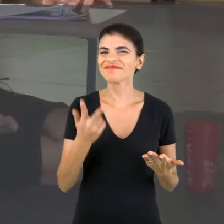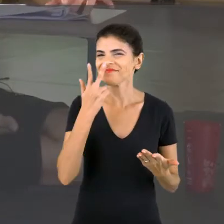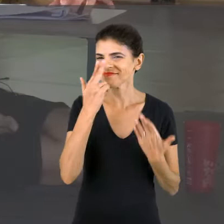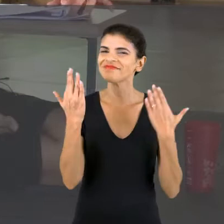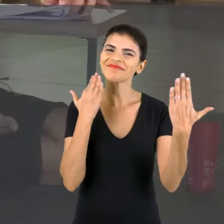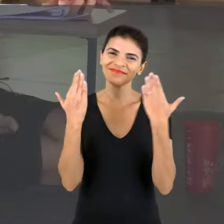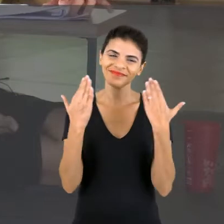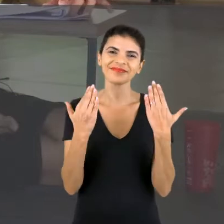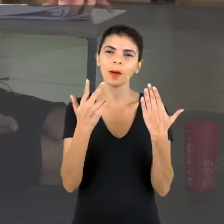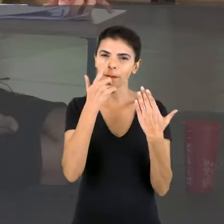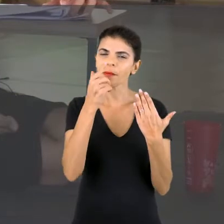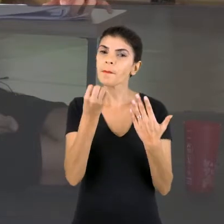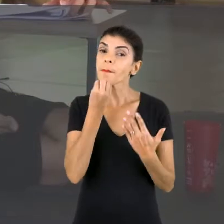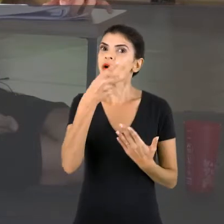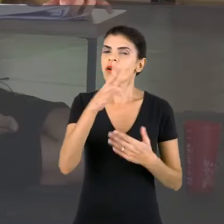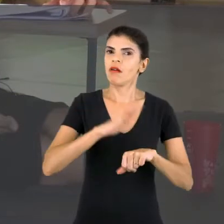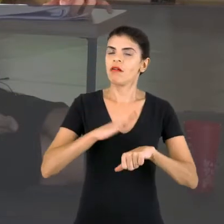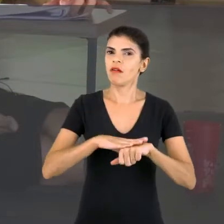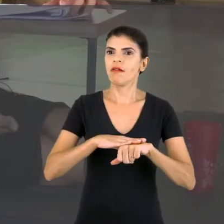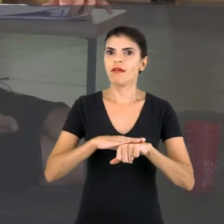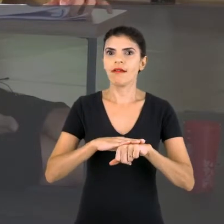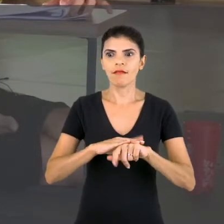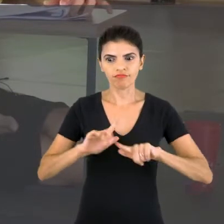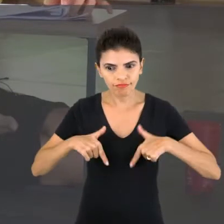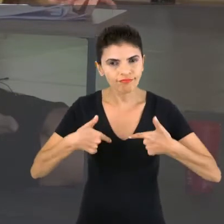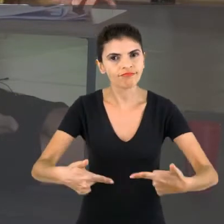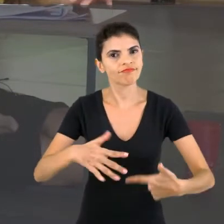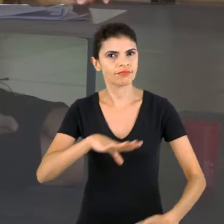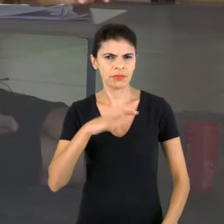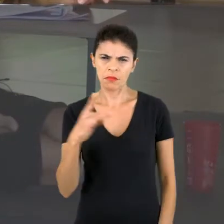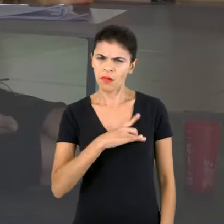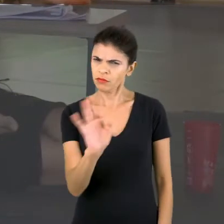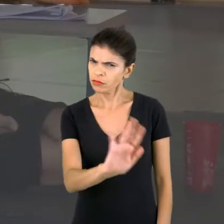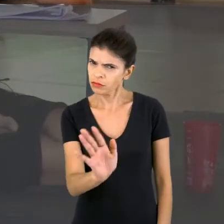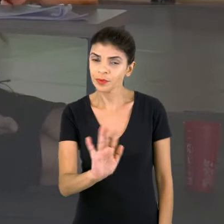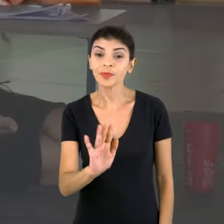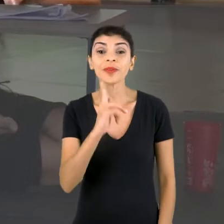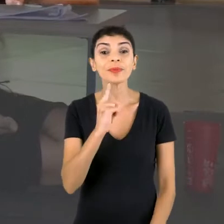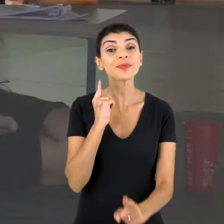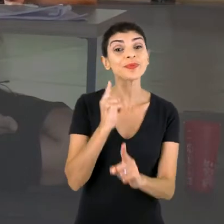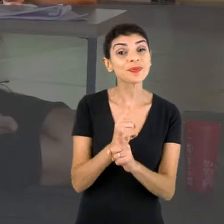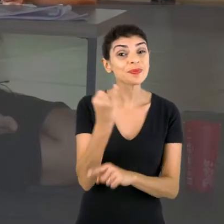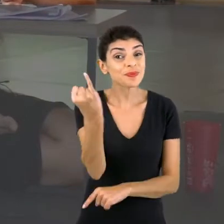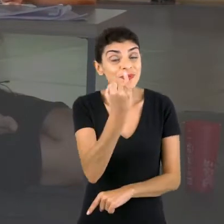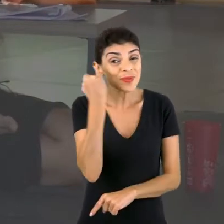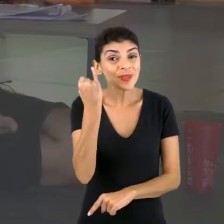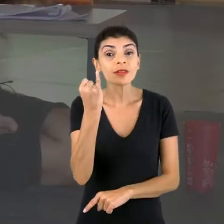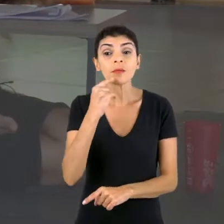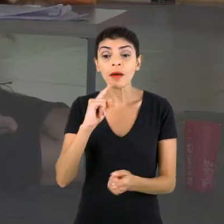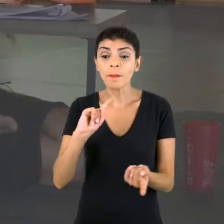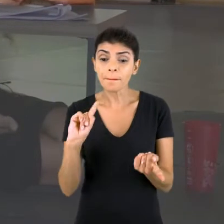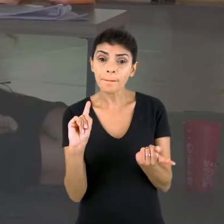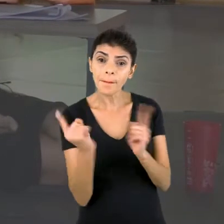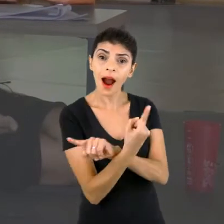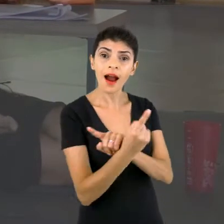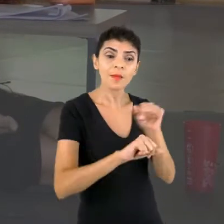que se arrisquem, não tenham medo. A última coisa que a gente descobriu no Circo no Ato era que era importante rodar